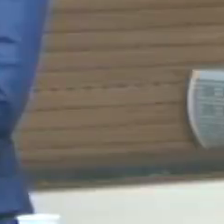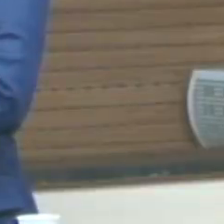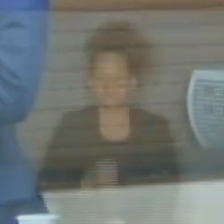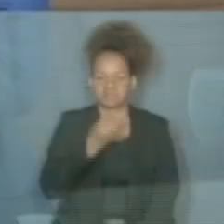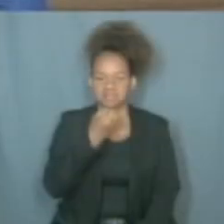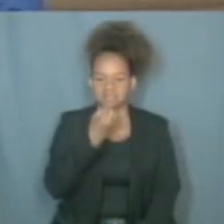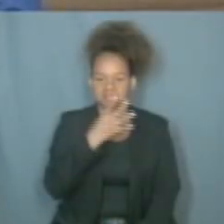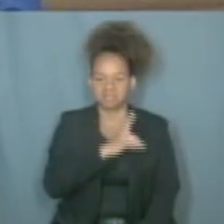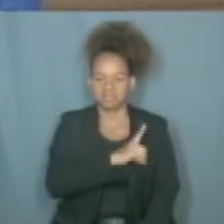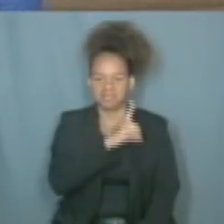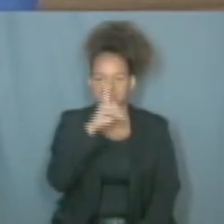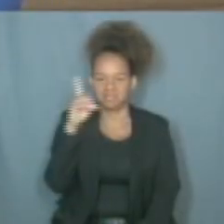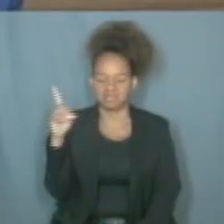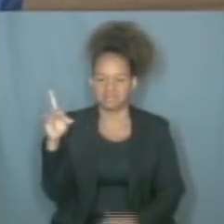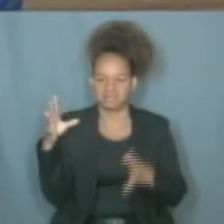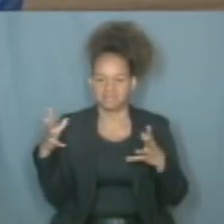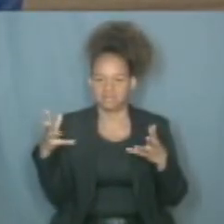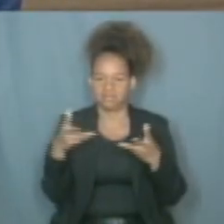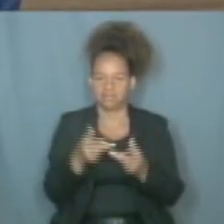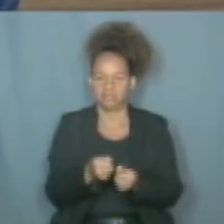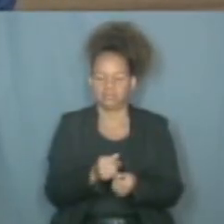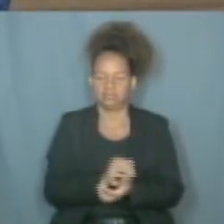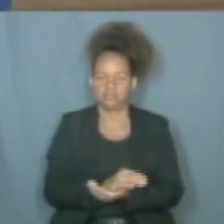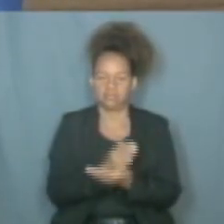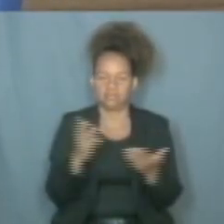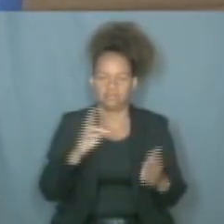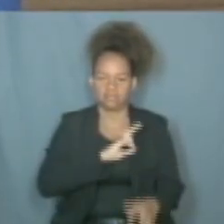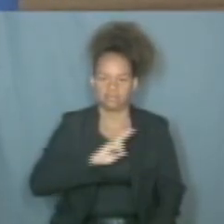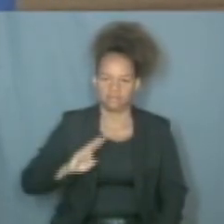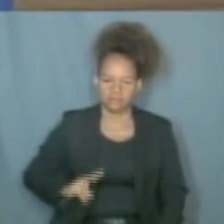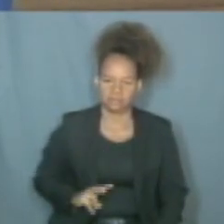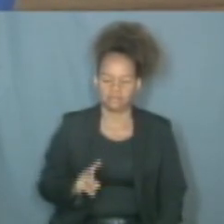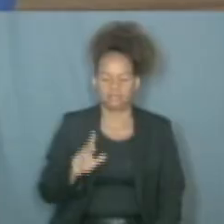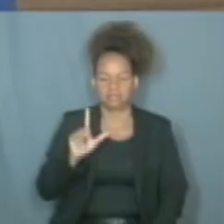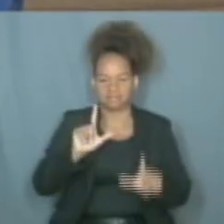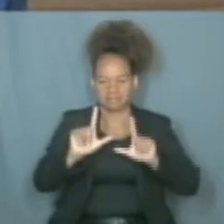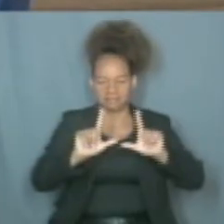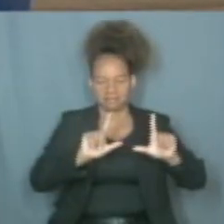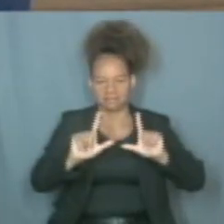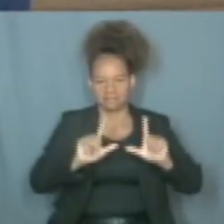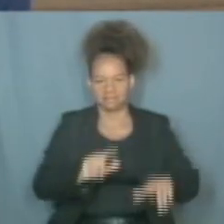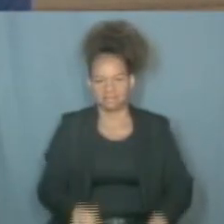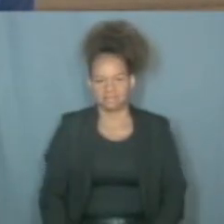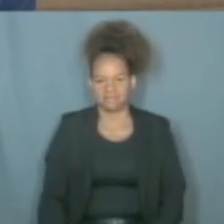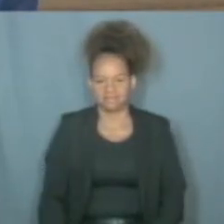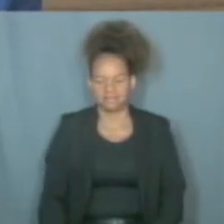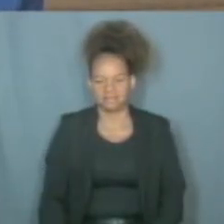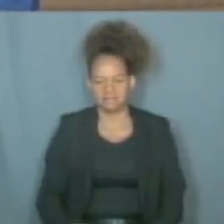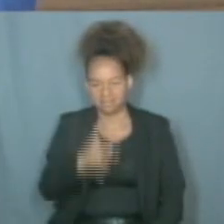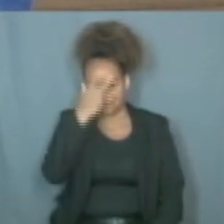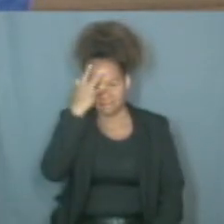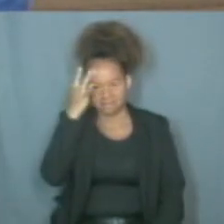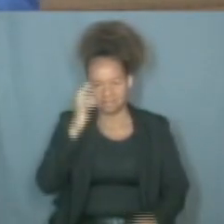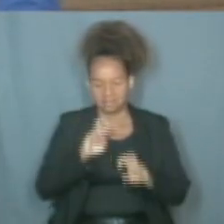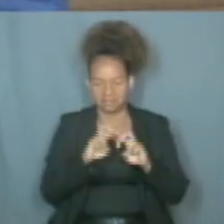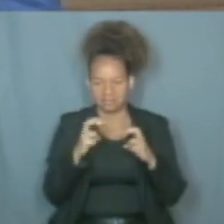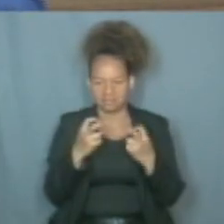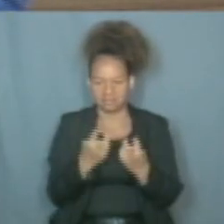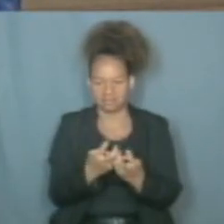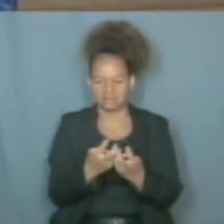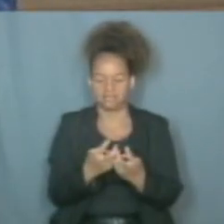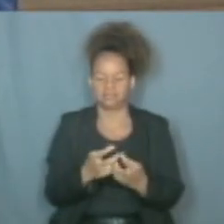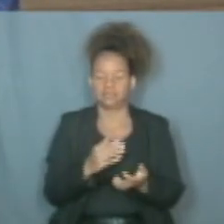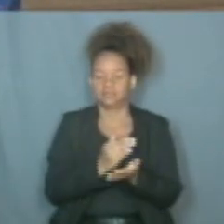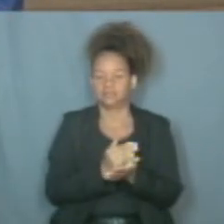Bom dia a todos, vereadores, a quem nos assiste, ao pessoal da galeria.